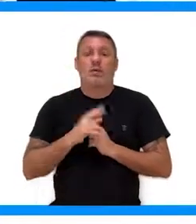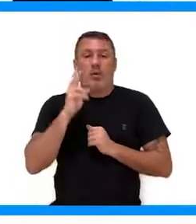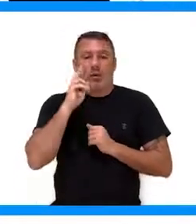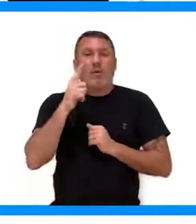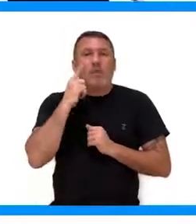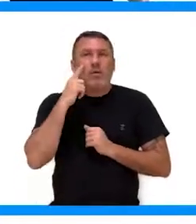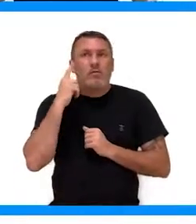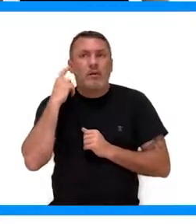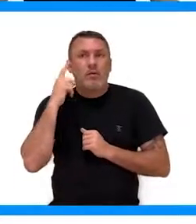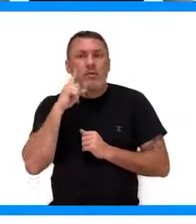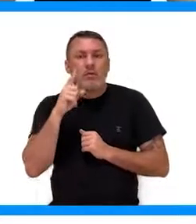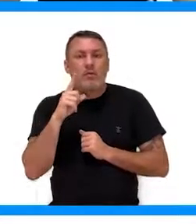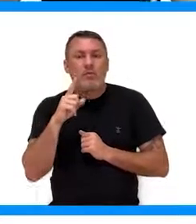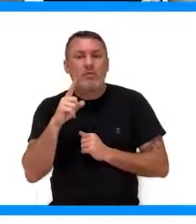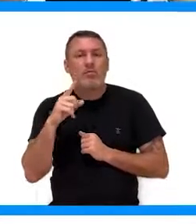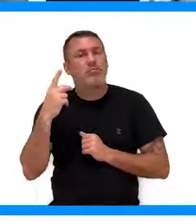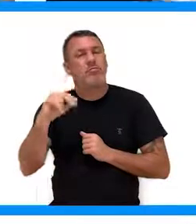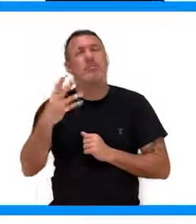Rufar dos tambores.